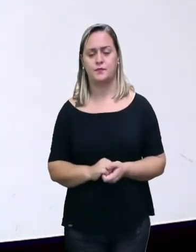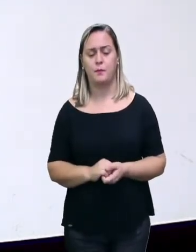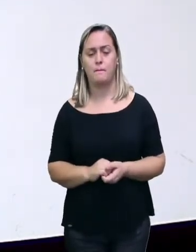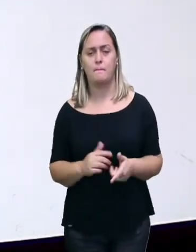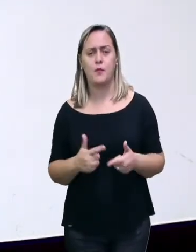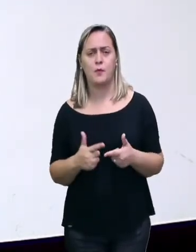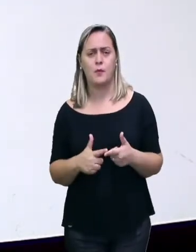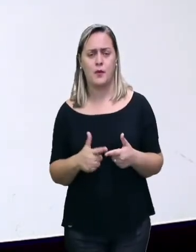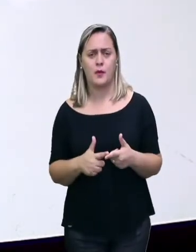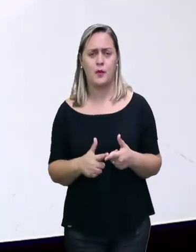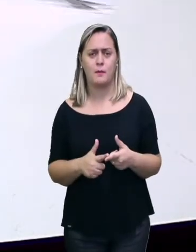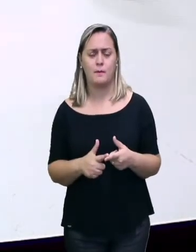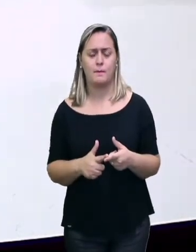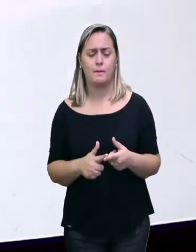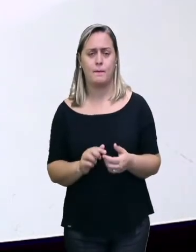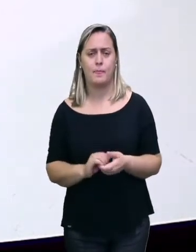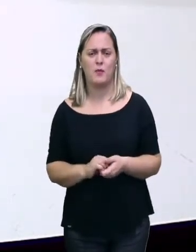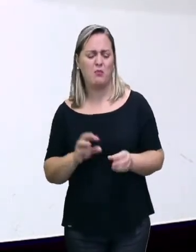aqui no nosso desenho.